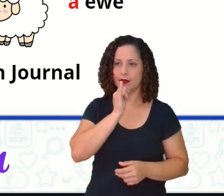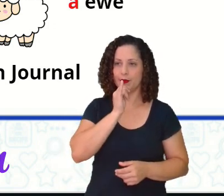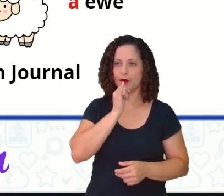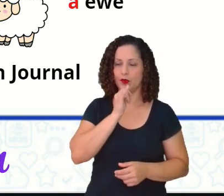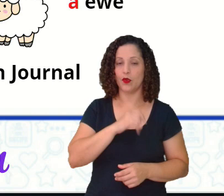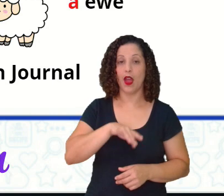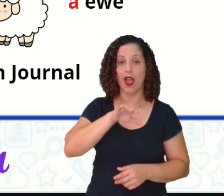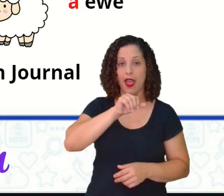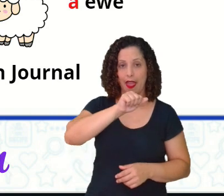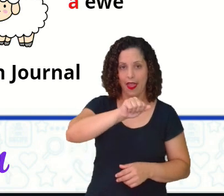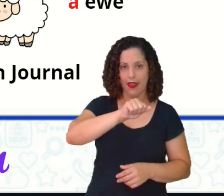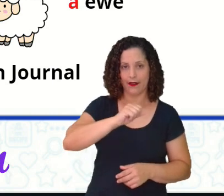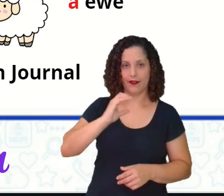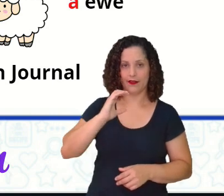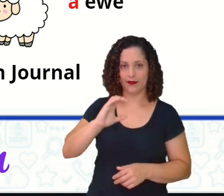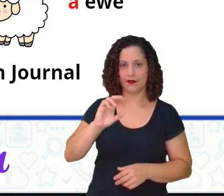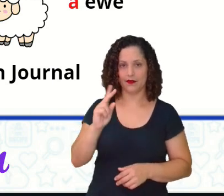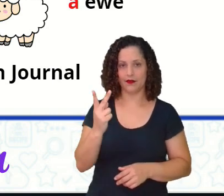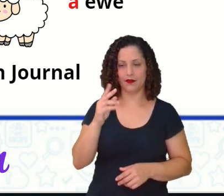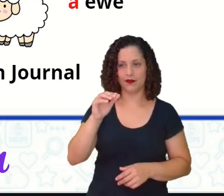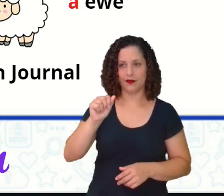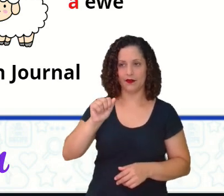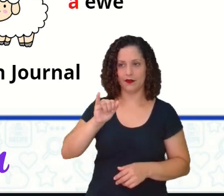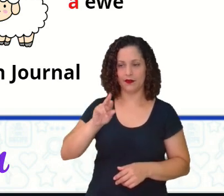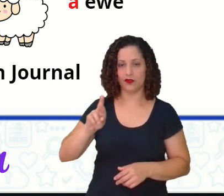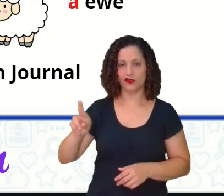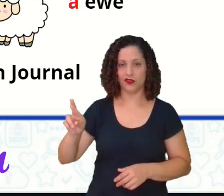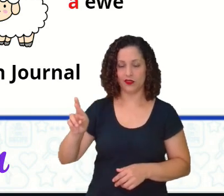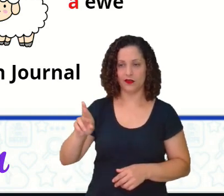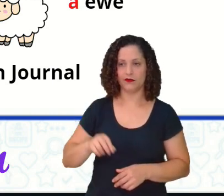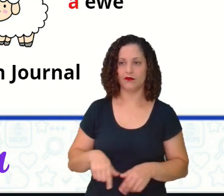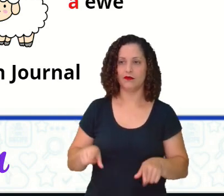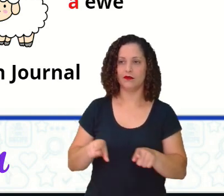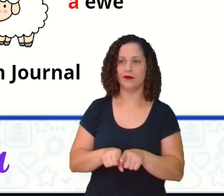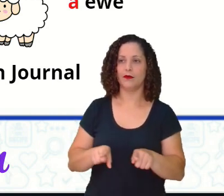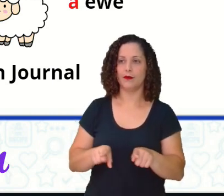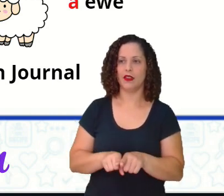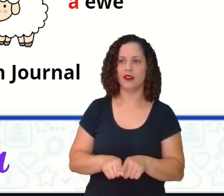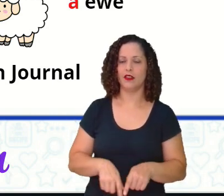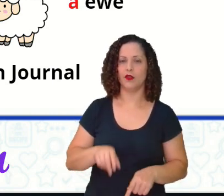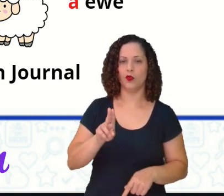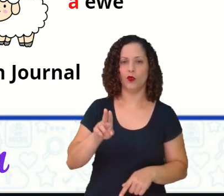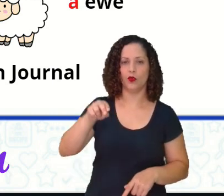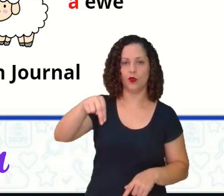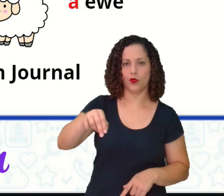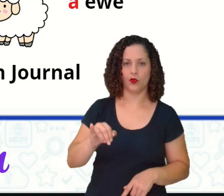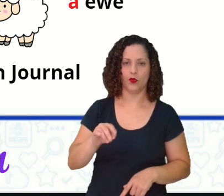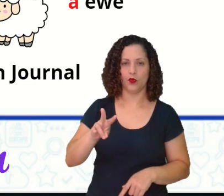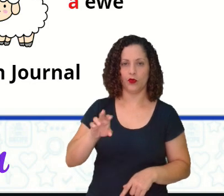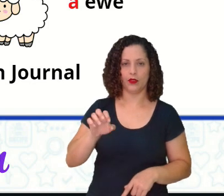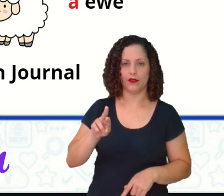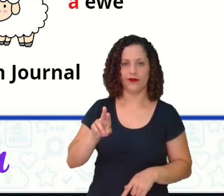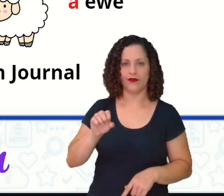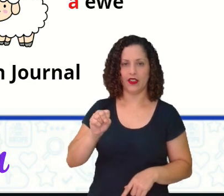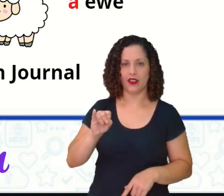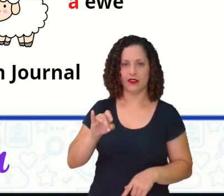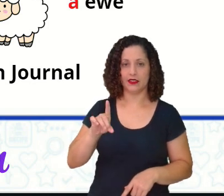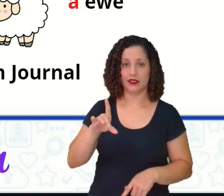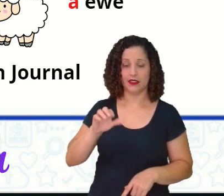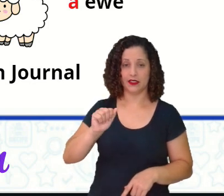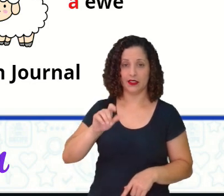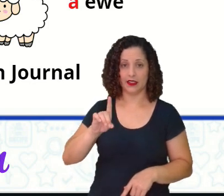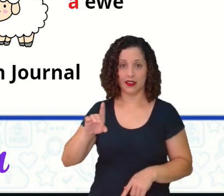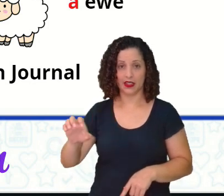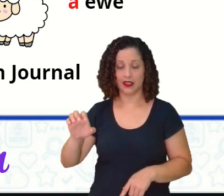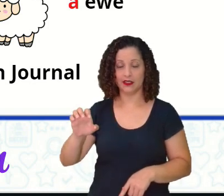Já, segundo exemplo, universidade, começa com U. Só que em inglês, esse U tem som de Y. Você vai